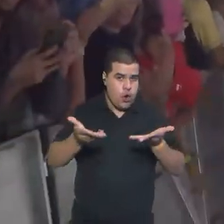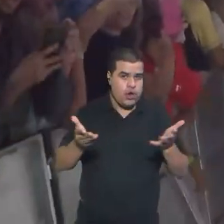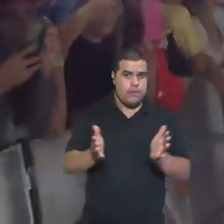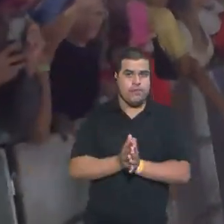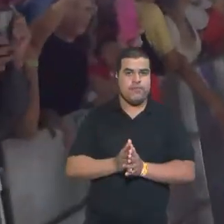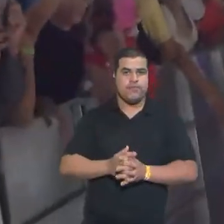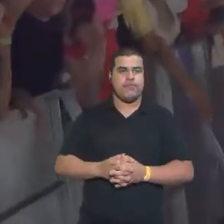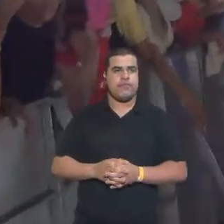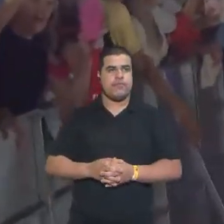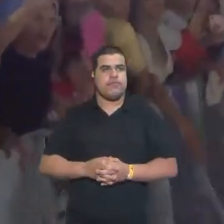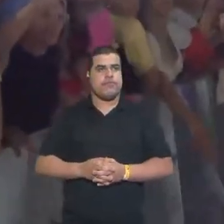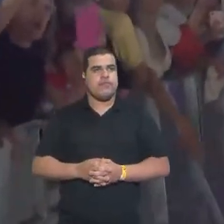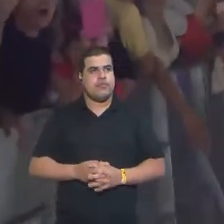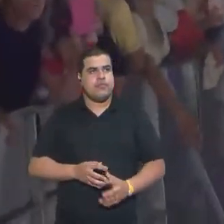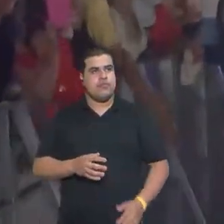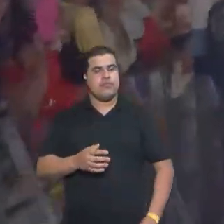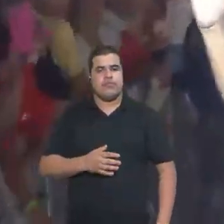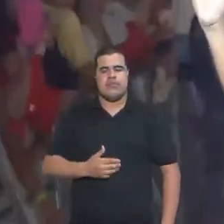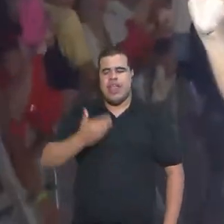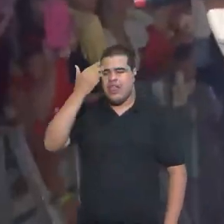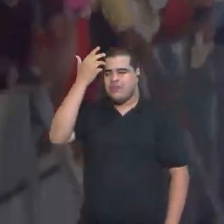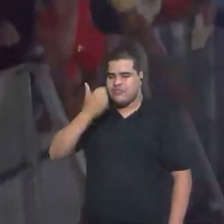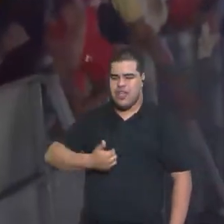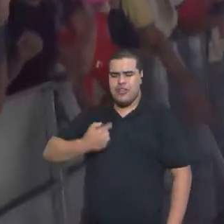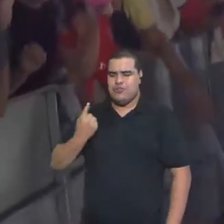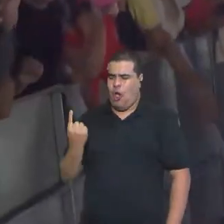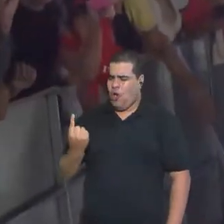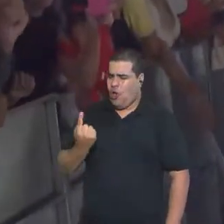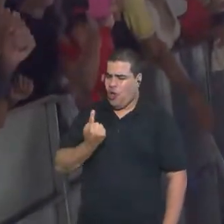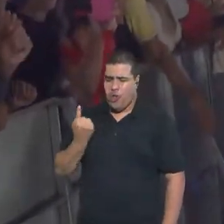sei que não estou